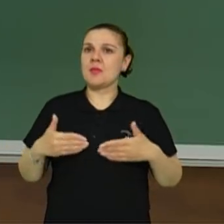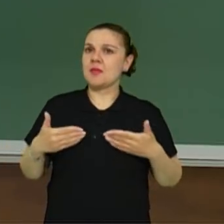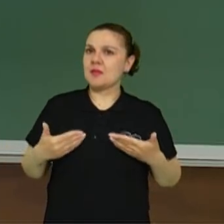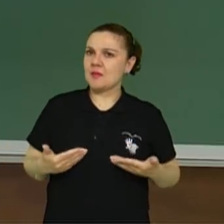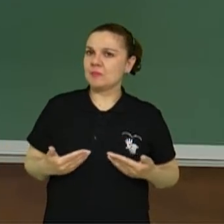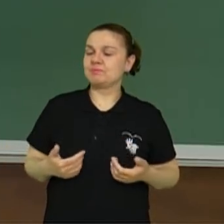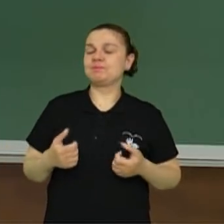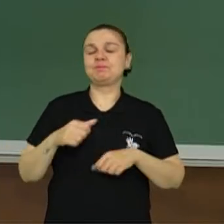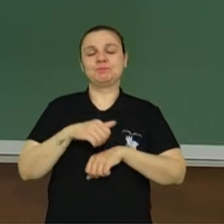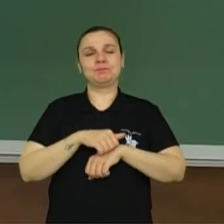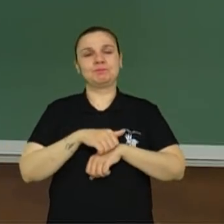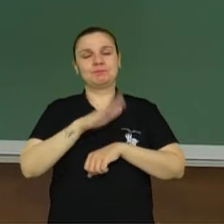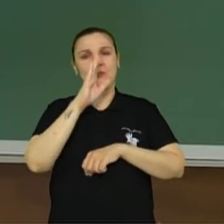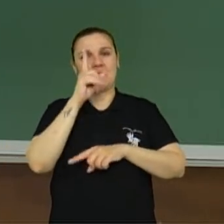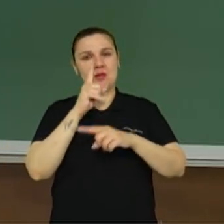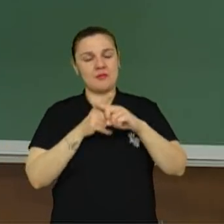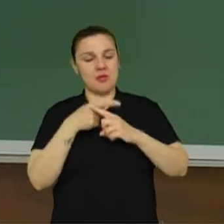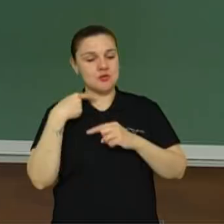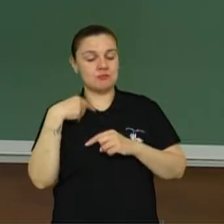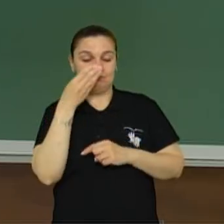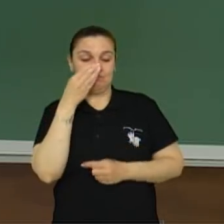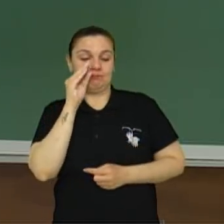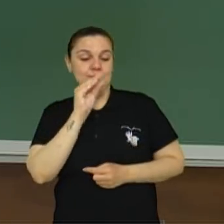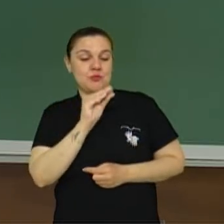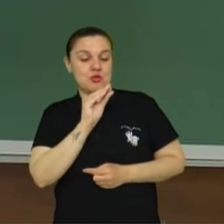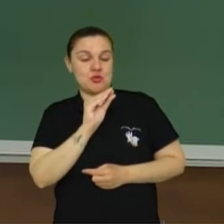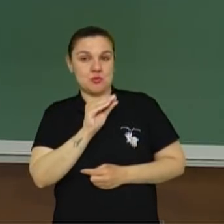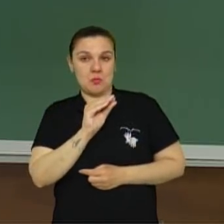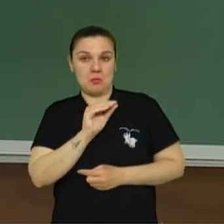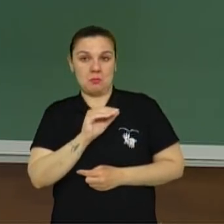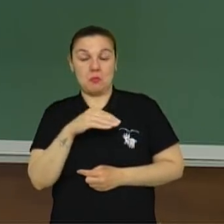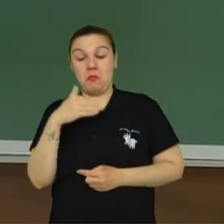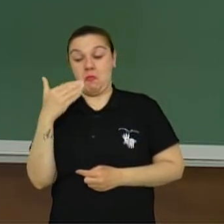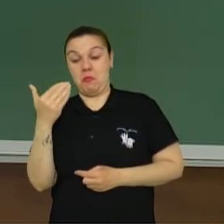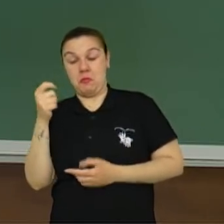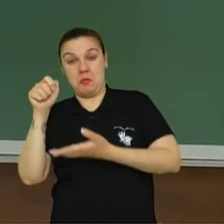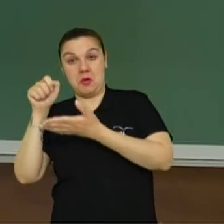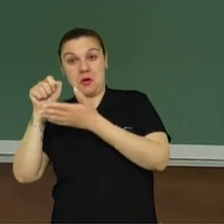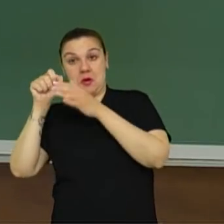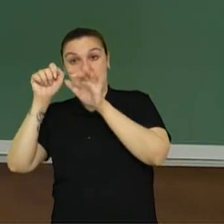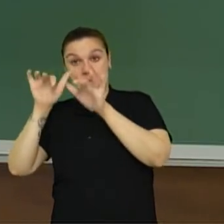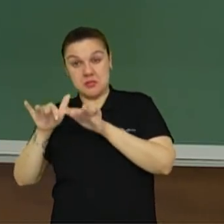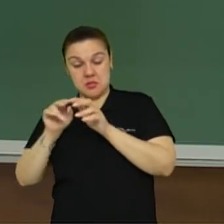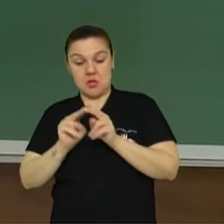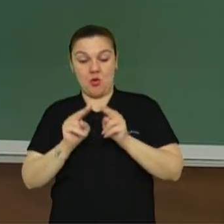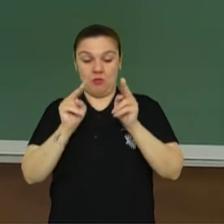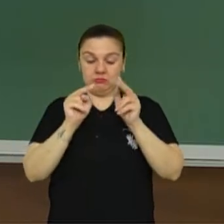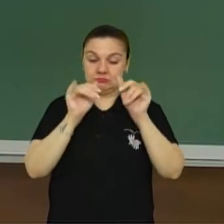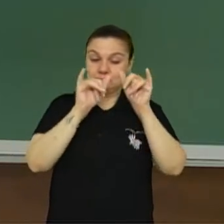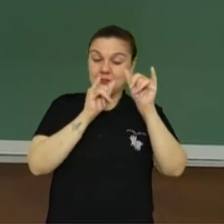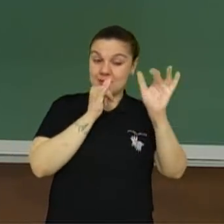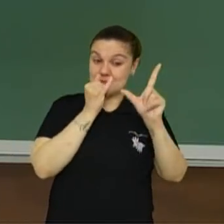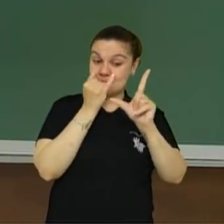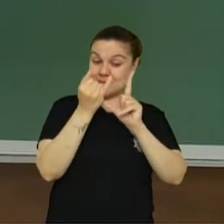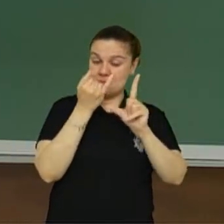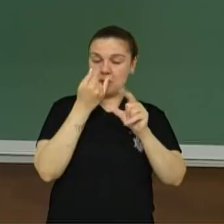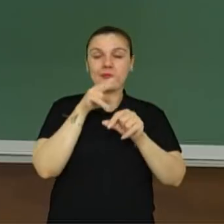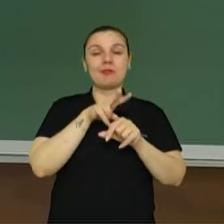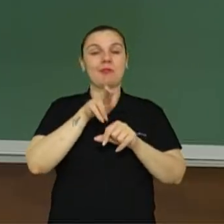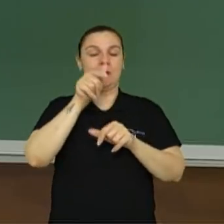Muitas vezes, se deixarmos de observar ou a escrita ou as imagens, nós